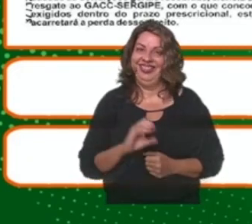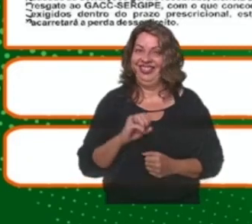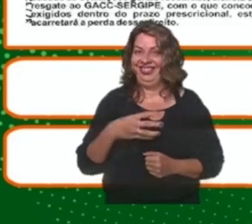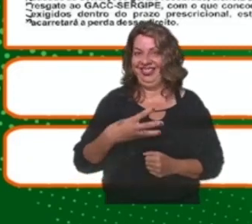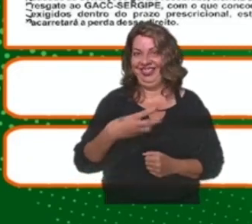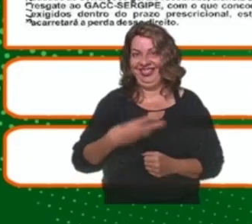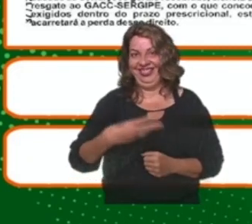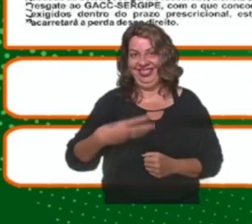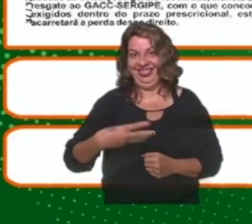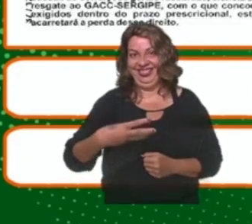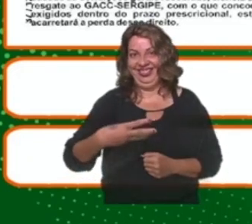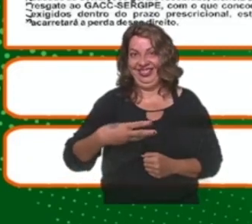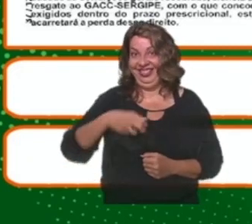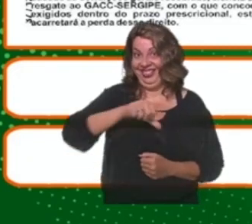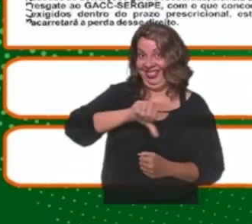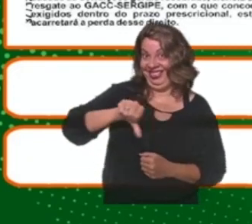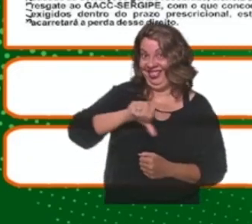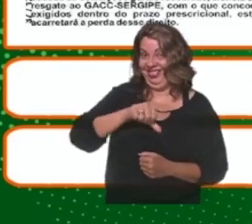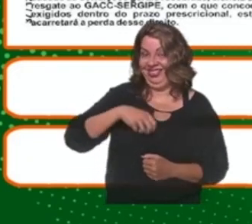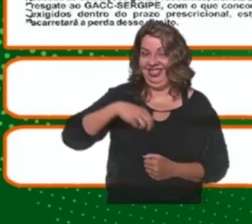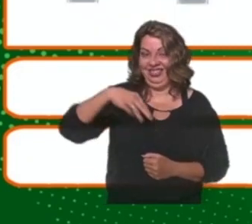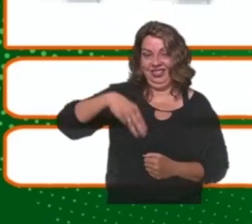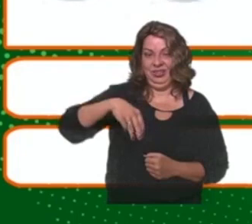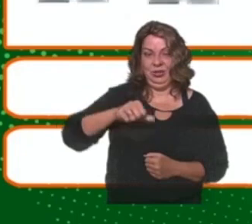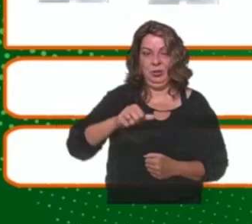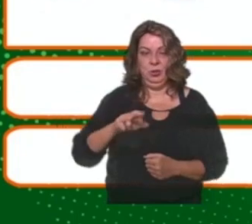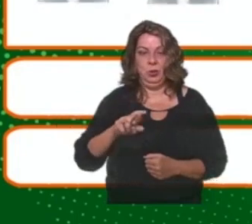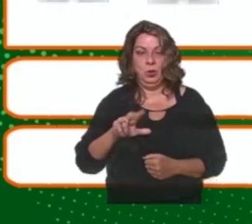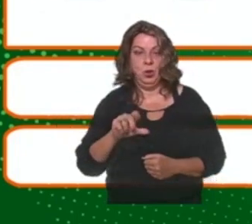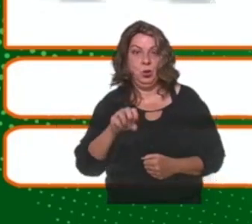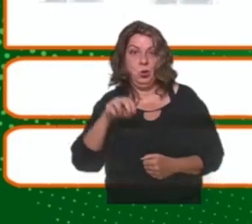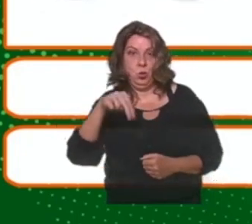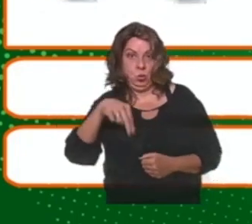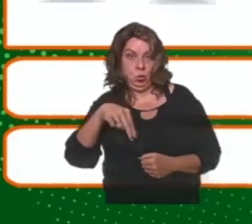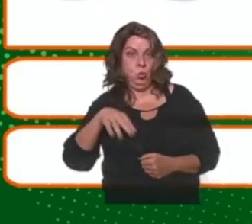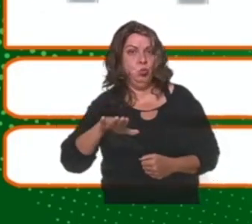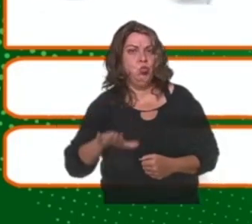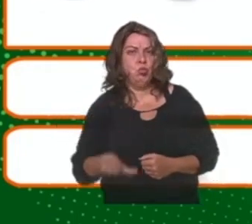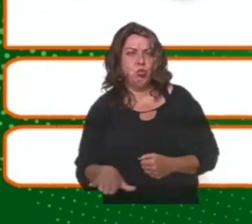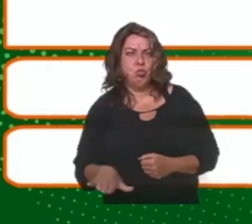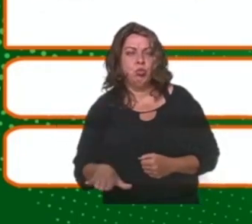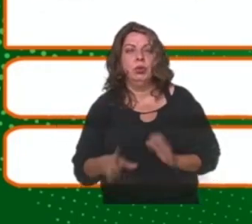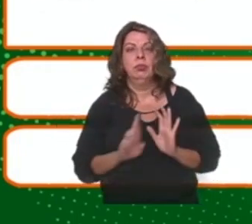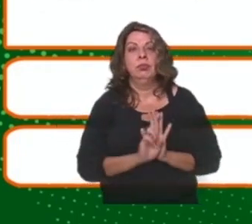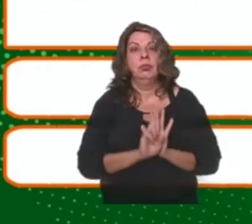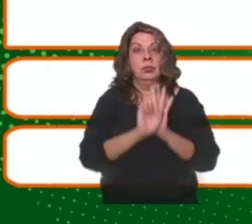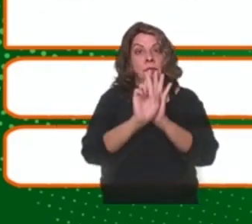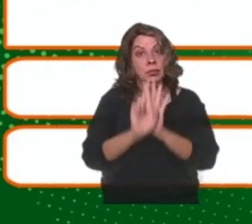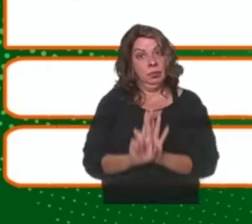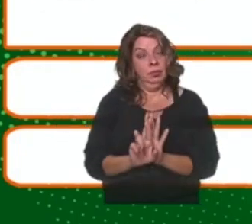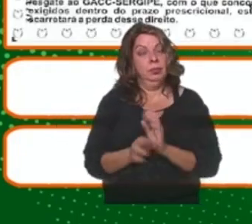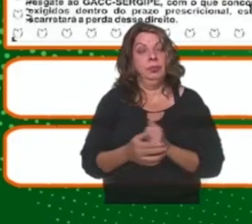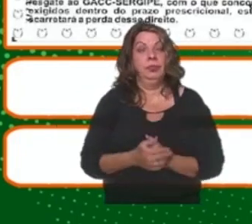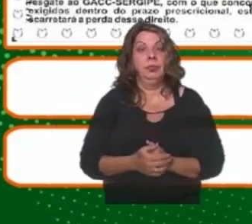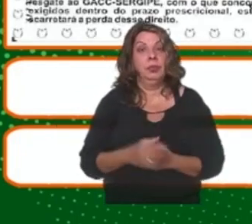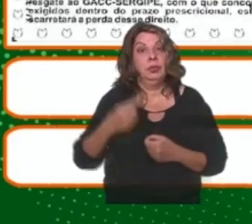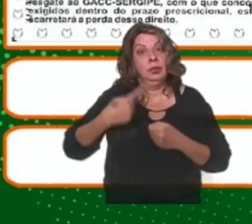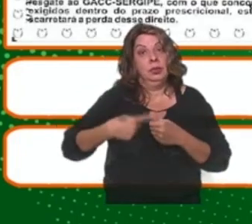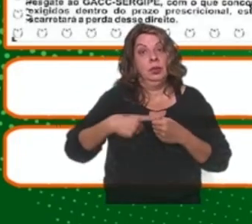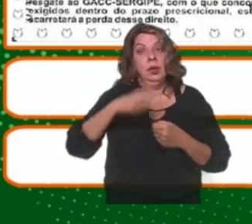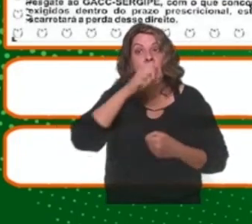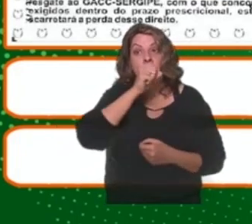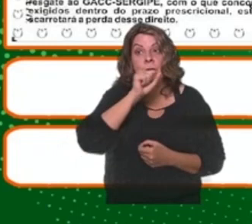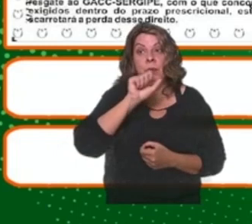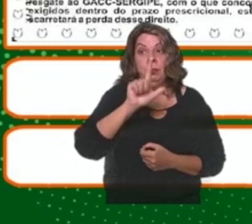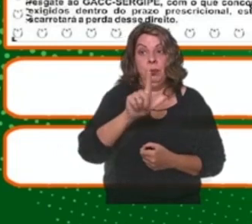título 043399. Marlon Gabriel Araújo é menor, vai ser representado aí. E ó, é de Laranjeiras, adquiriu com